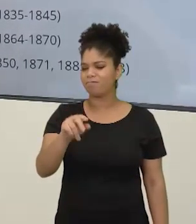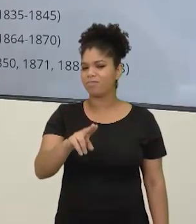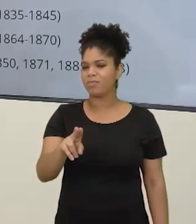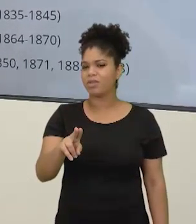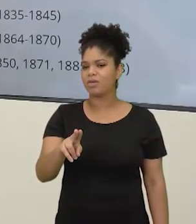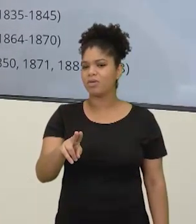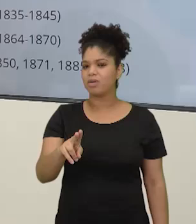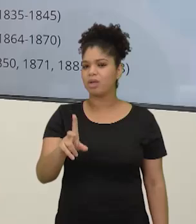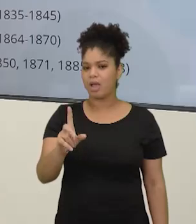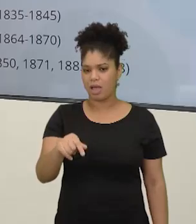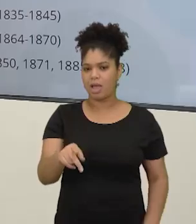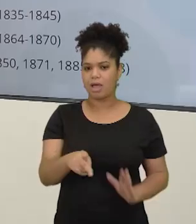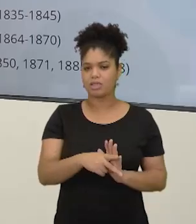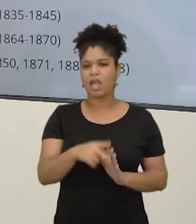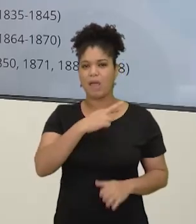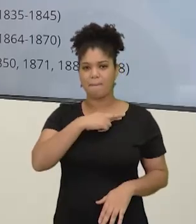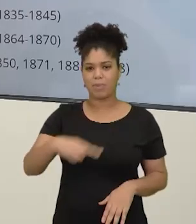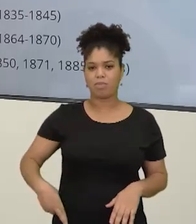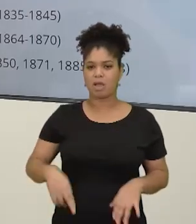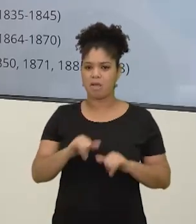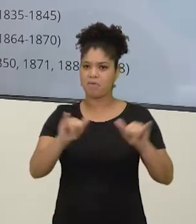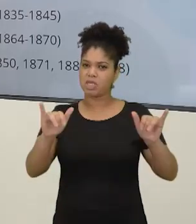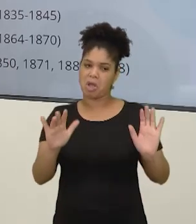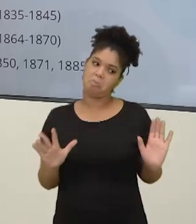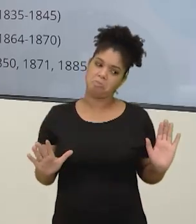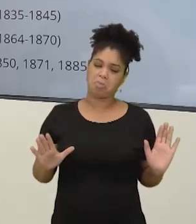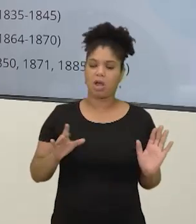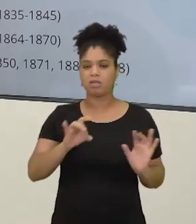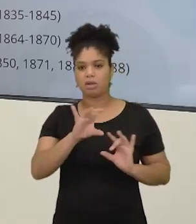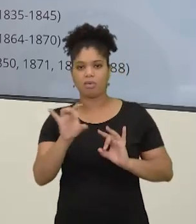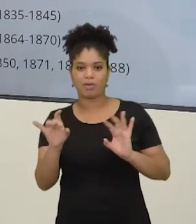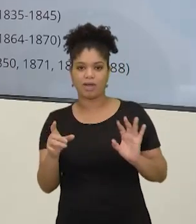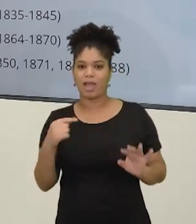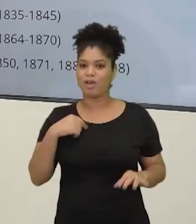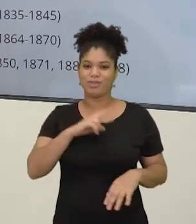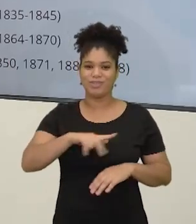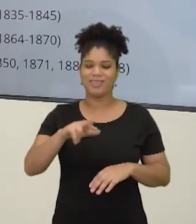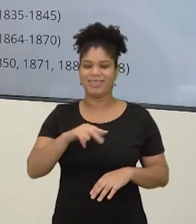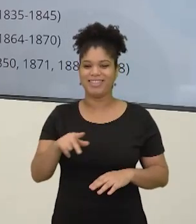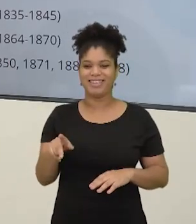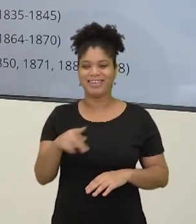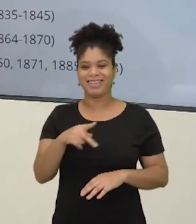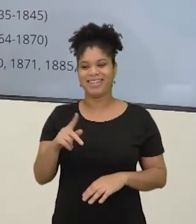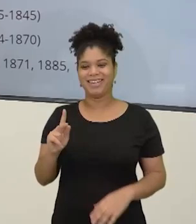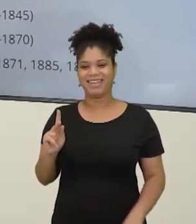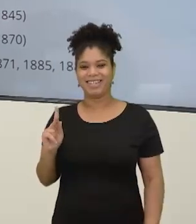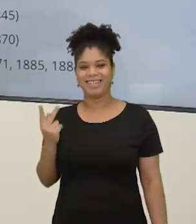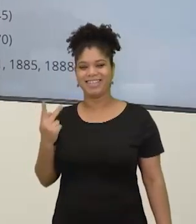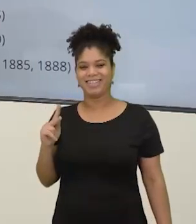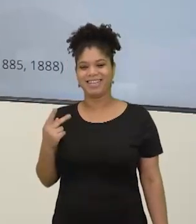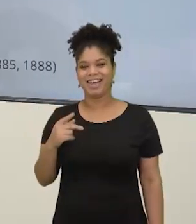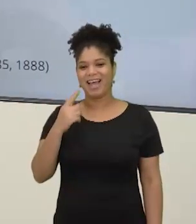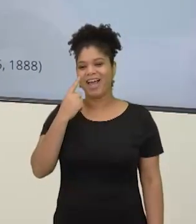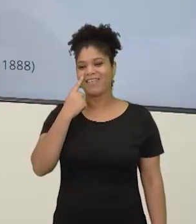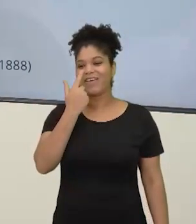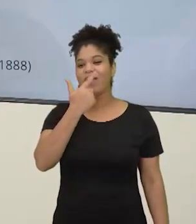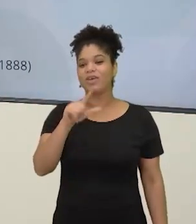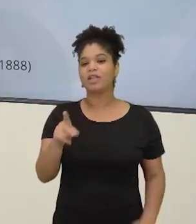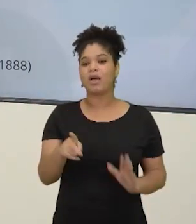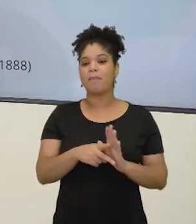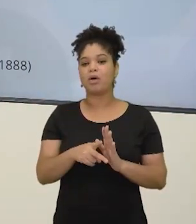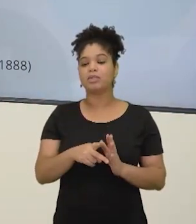proclamação da República, né? Alguns chamam de golpe da República, fica a seu critério, não sou de história. Olha só, Dom Pedro II, revolta